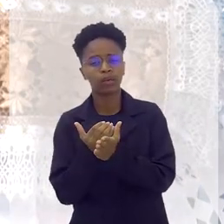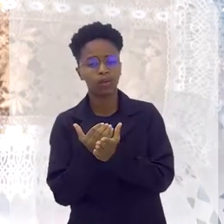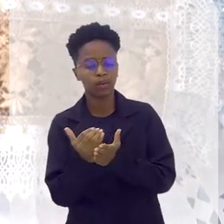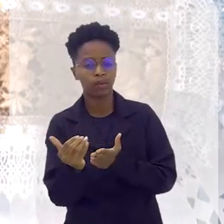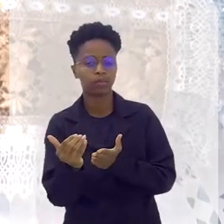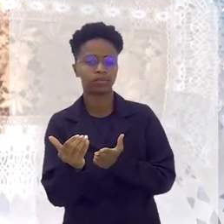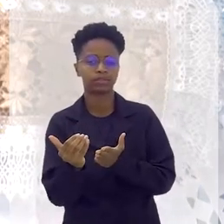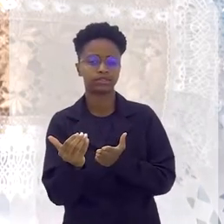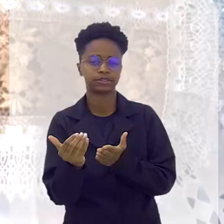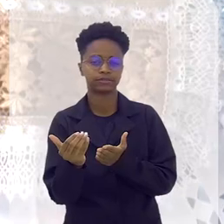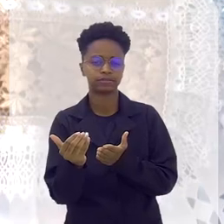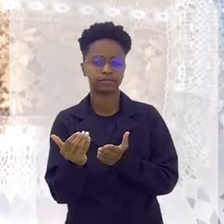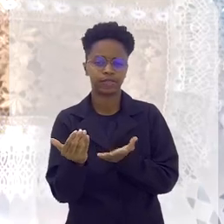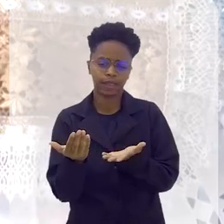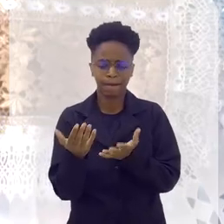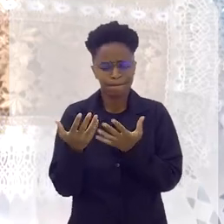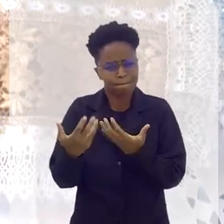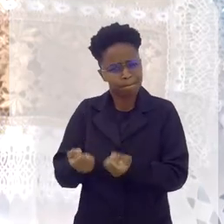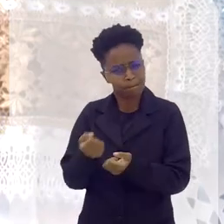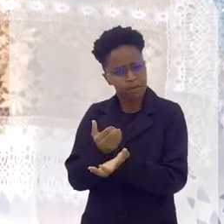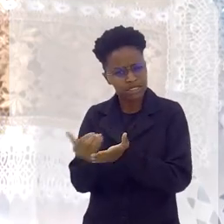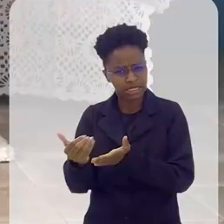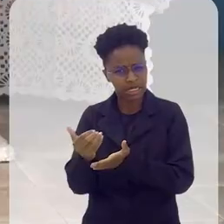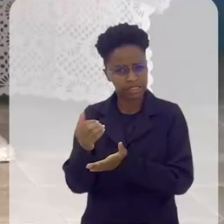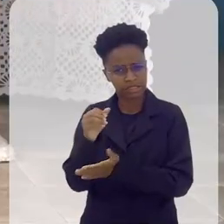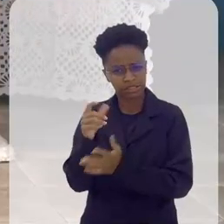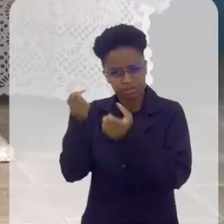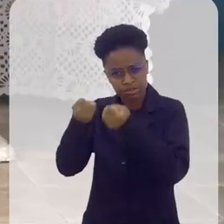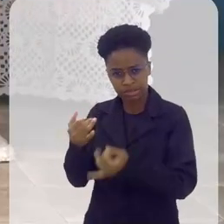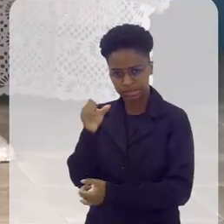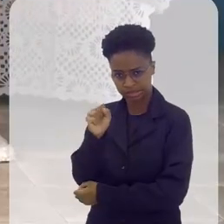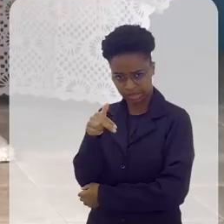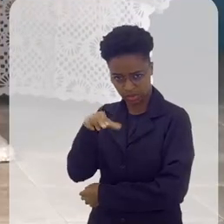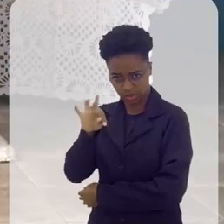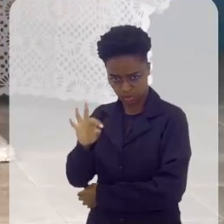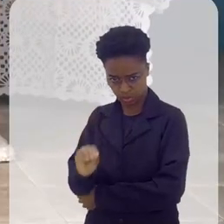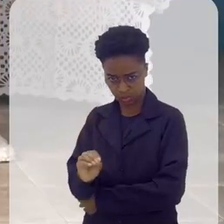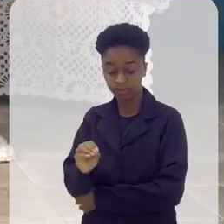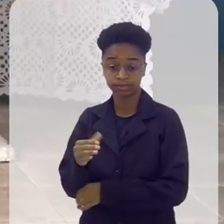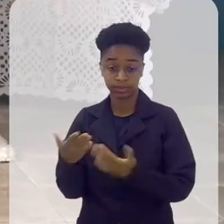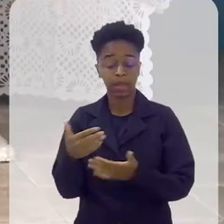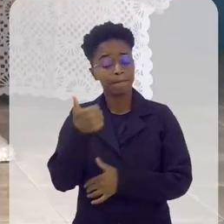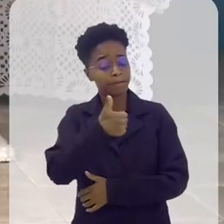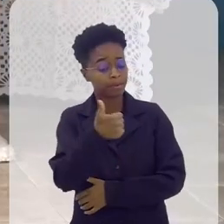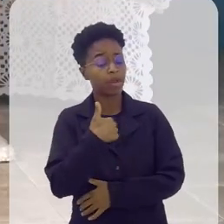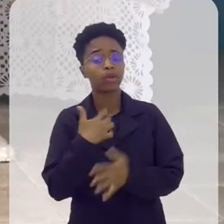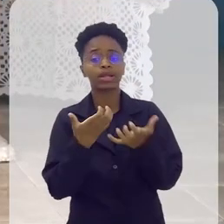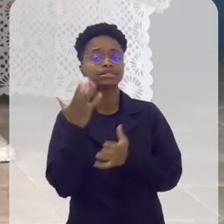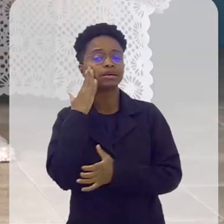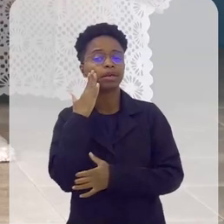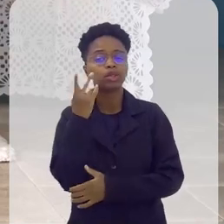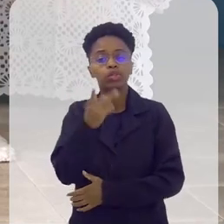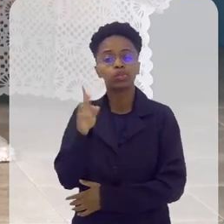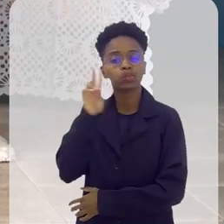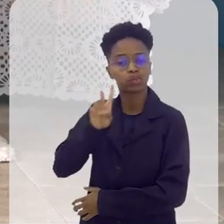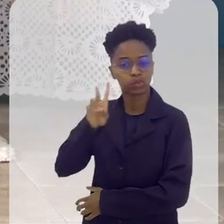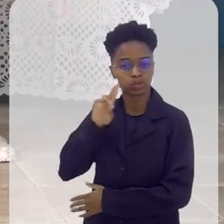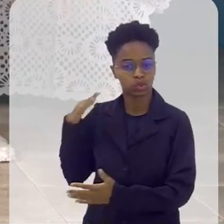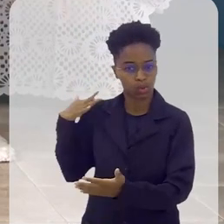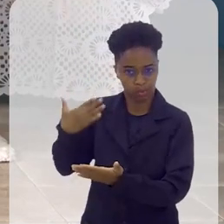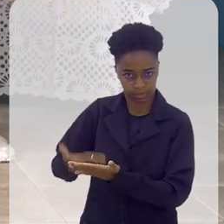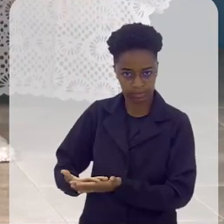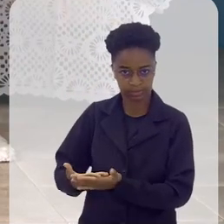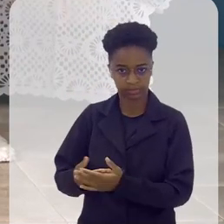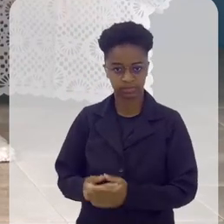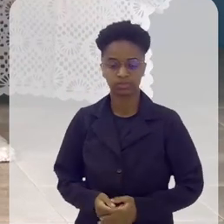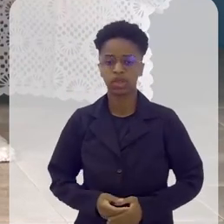começar... Vamos começar pelo seu santo? Vamos. Então tá bom. Primeiro vamos saber um pouquinho sobre o senhor. Tá